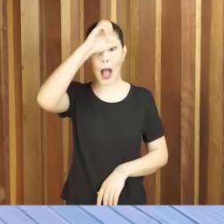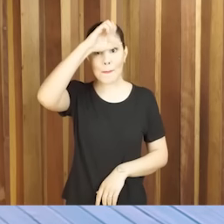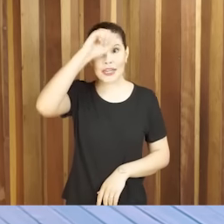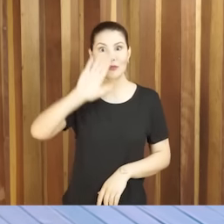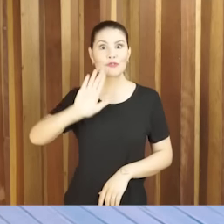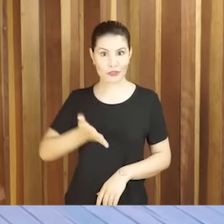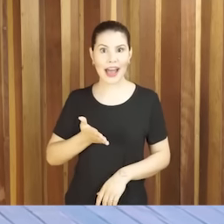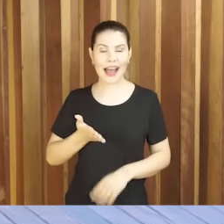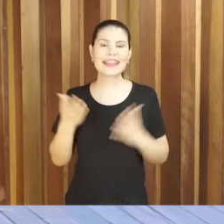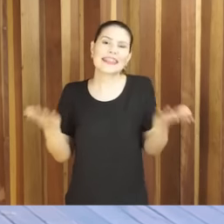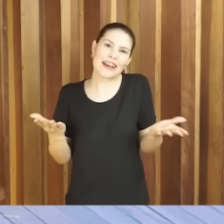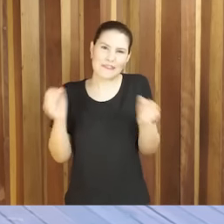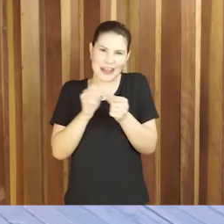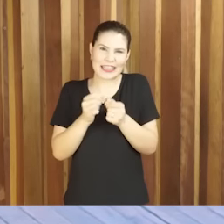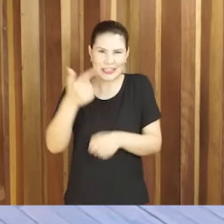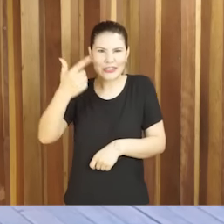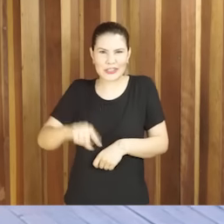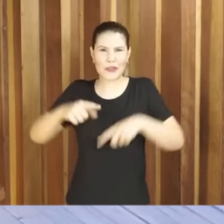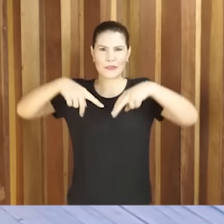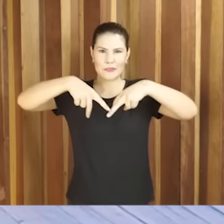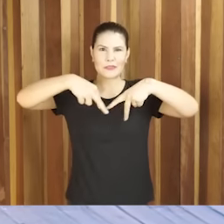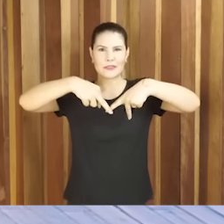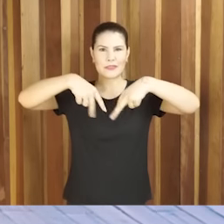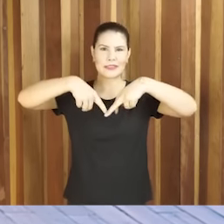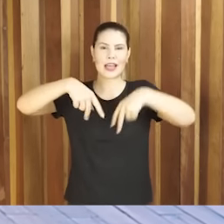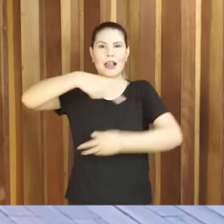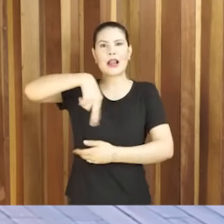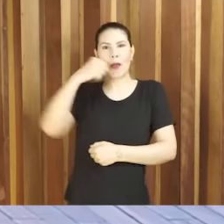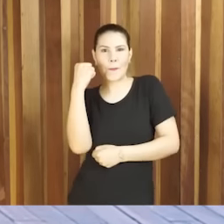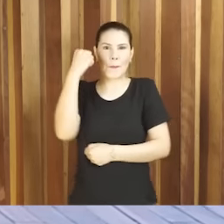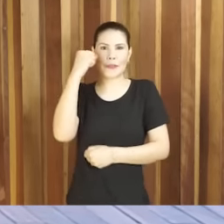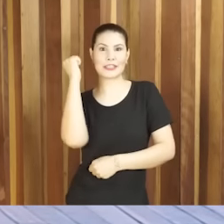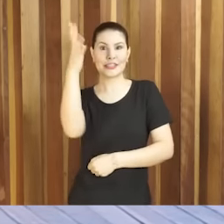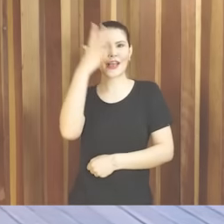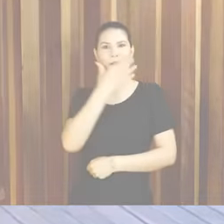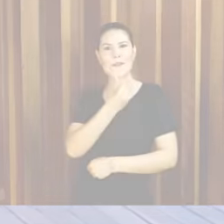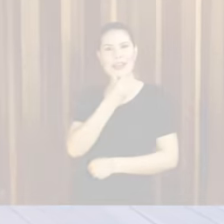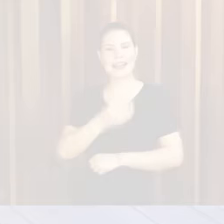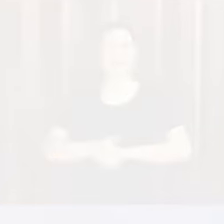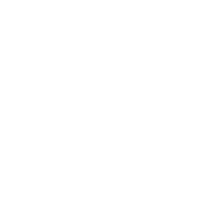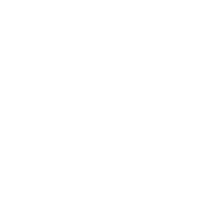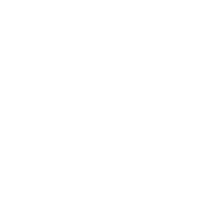Agora que vocês já aprenderam, vamos fazer um pezinho no baile do Tchê Guri.